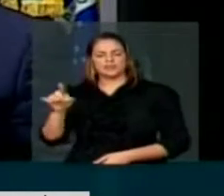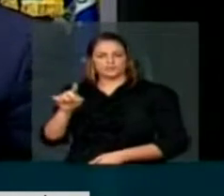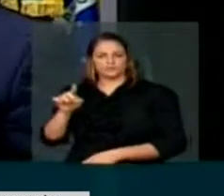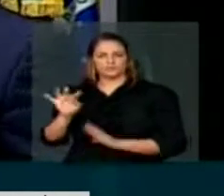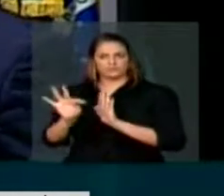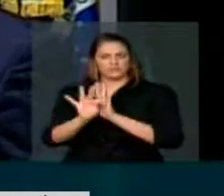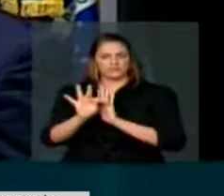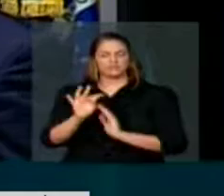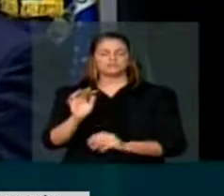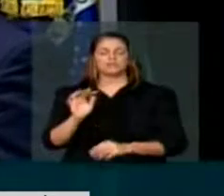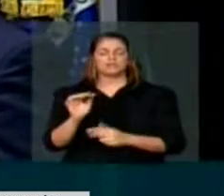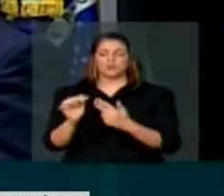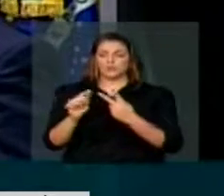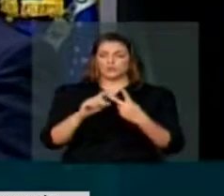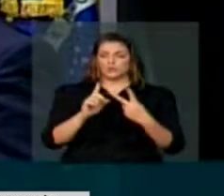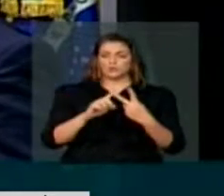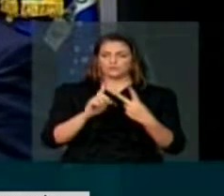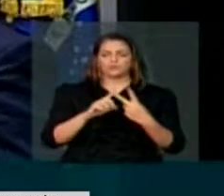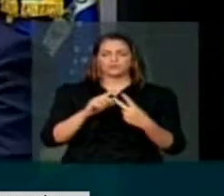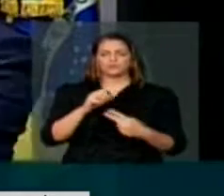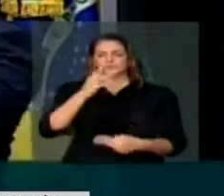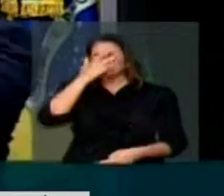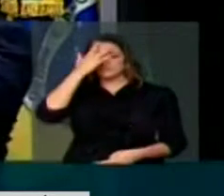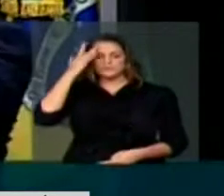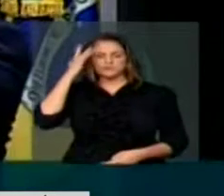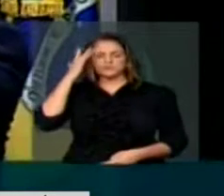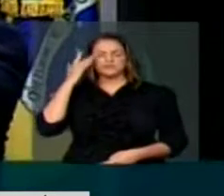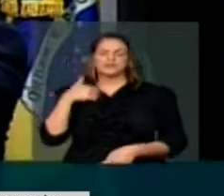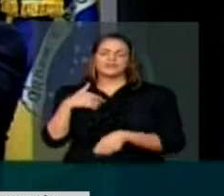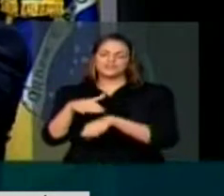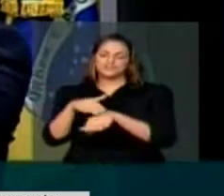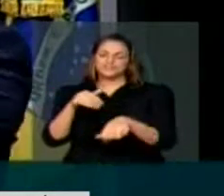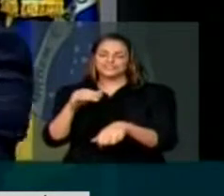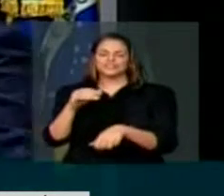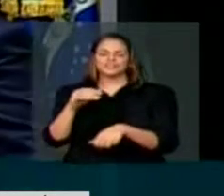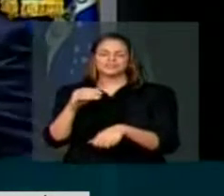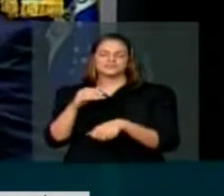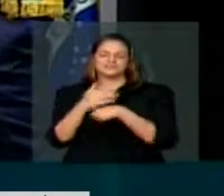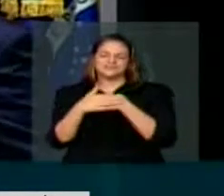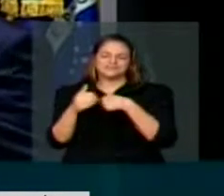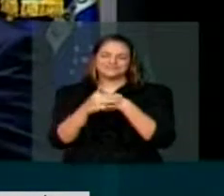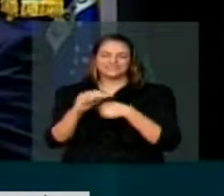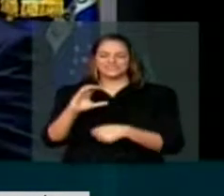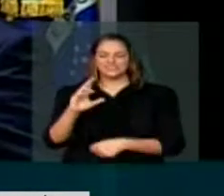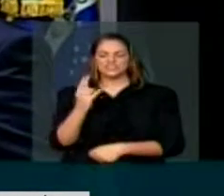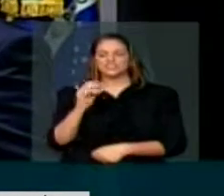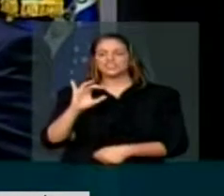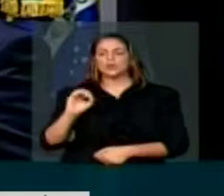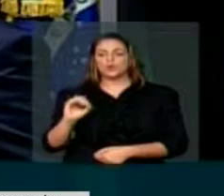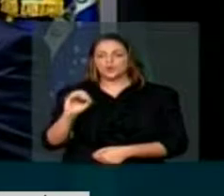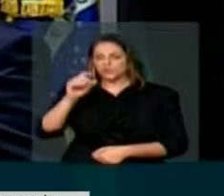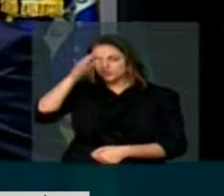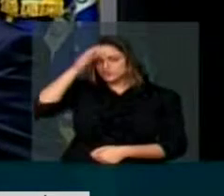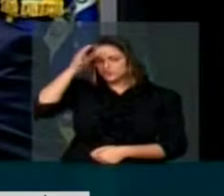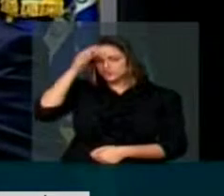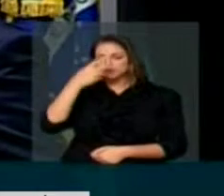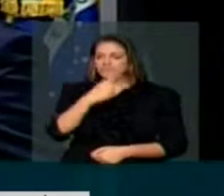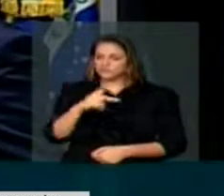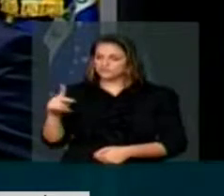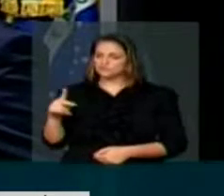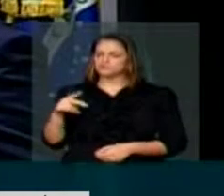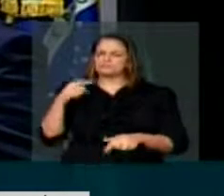me permita chamar carinhosamente de Chico Labigó, o tio de vocês, que carregou